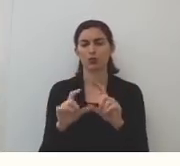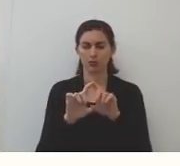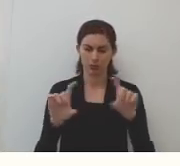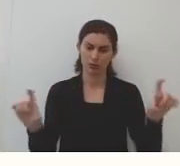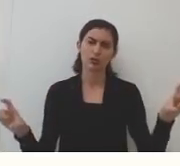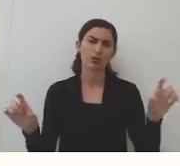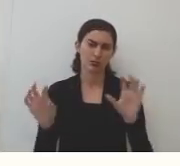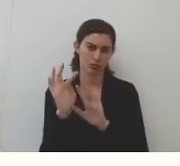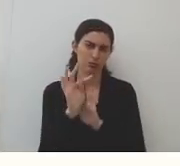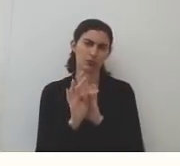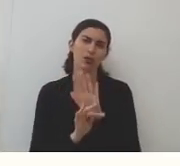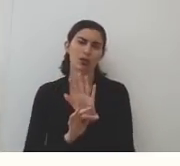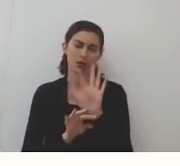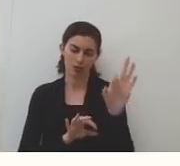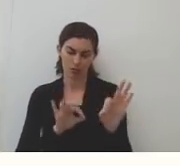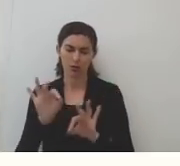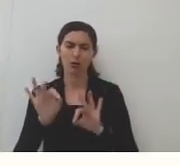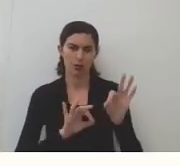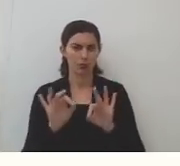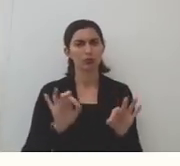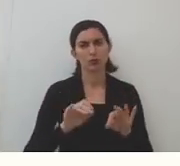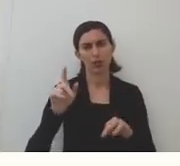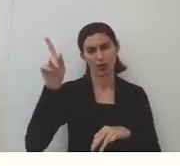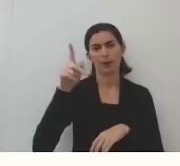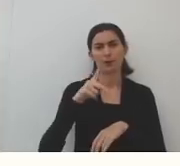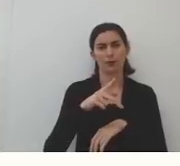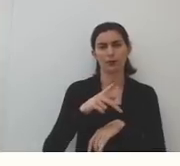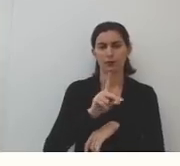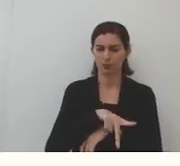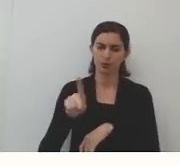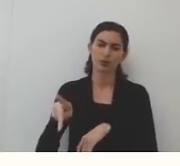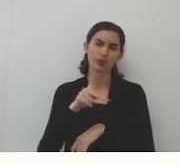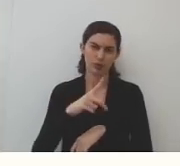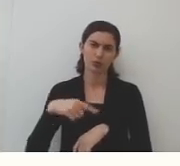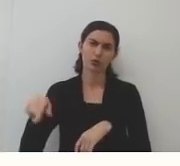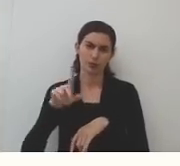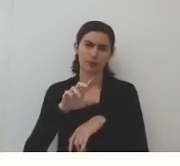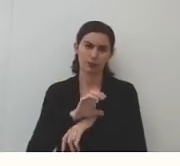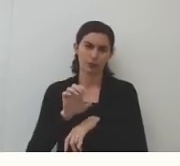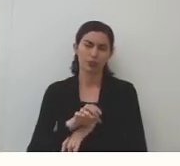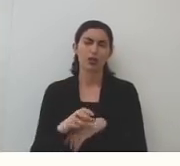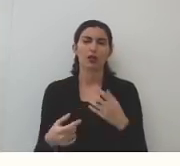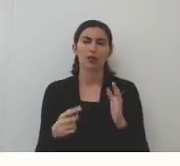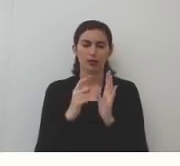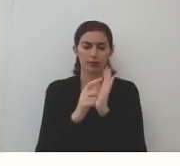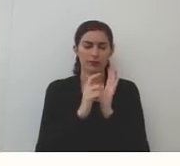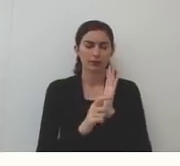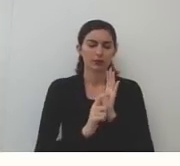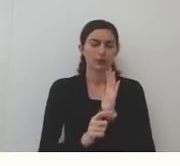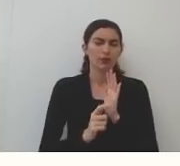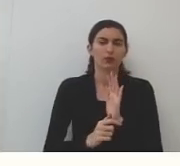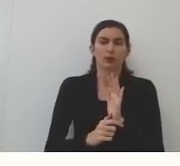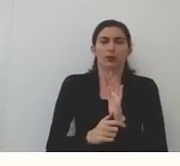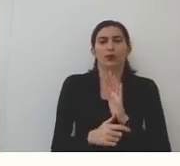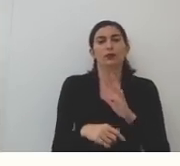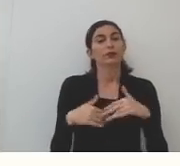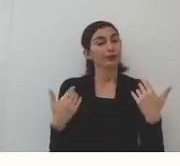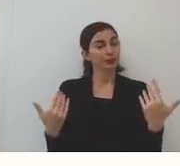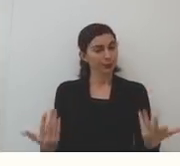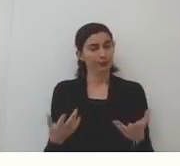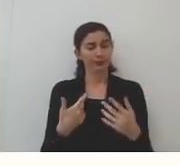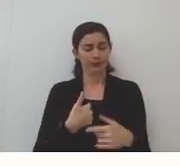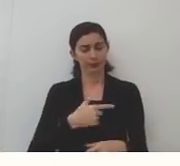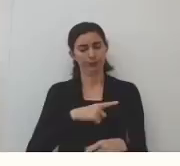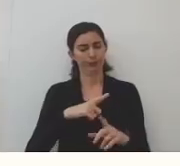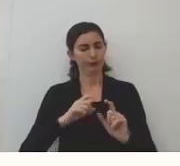na verdade, de um texto que foi elaborado por um professor nosso da rede, os fascículos que estão sendo elaborados. E aí a gente